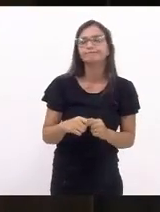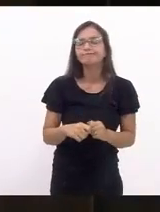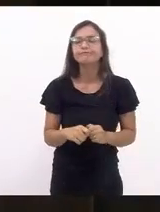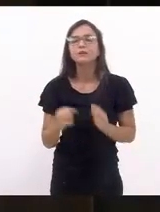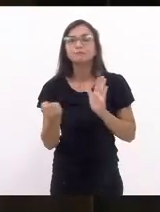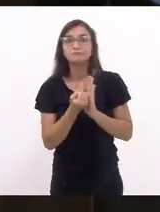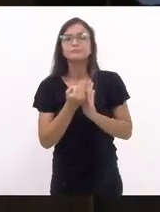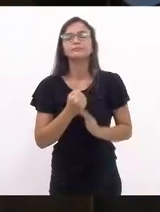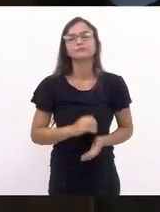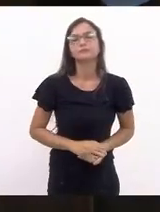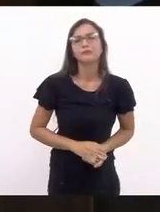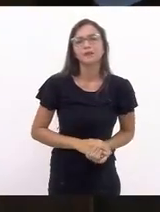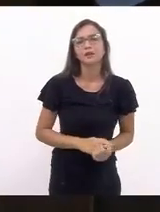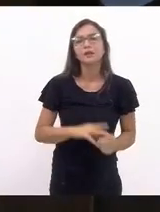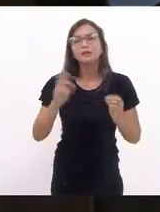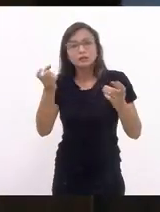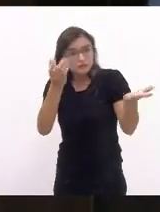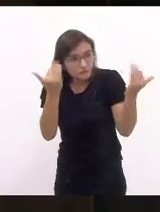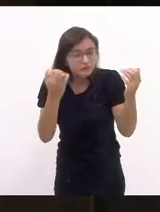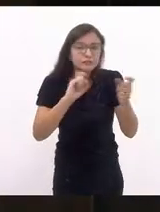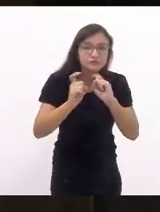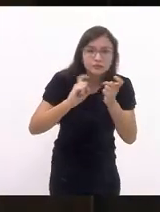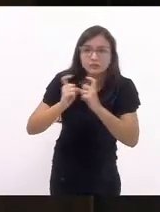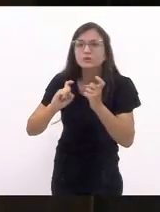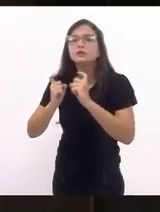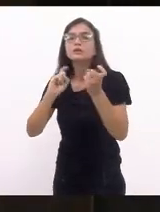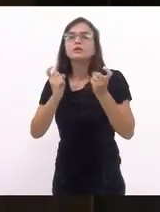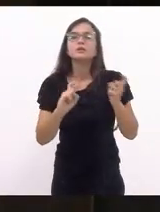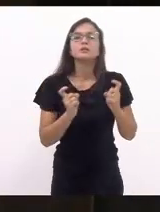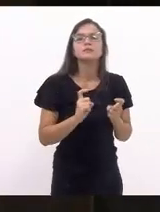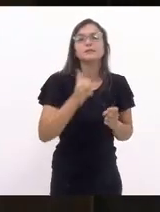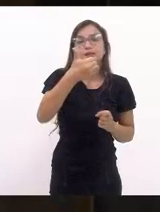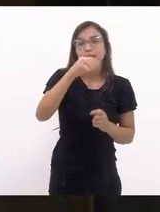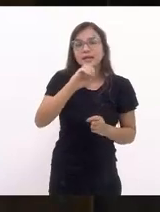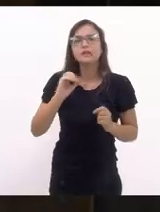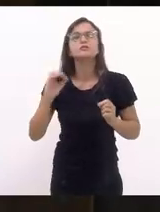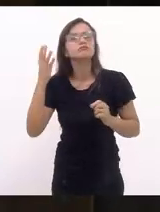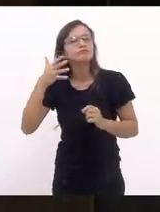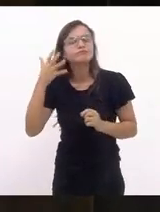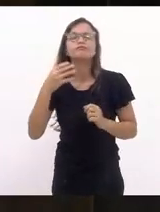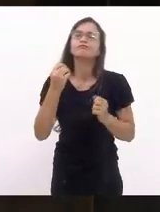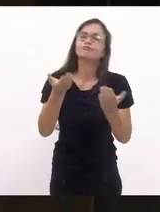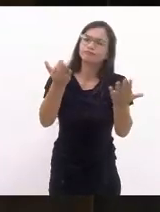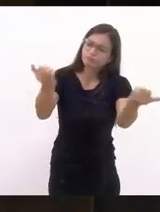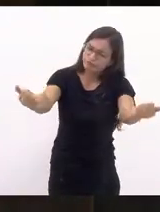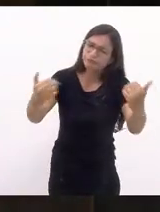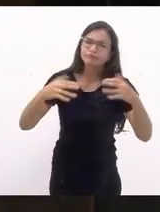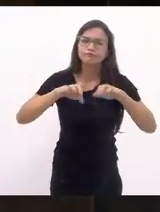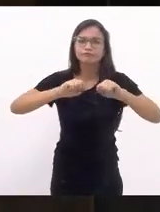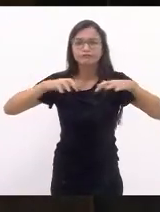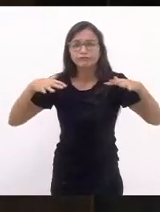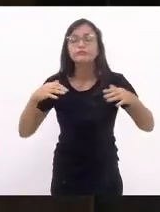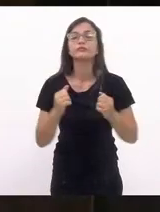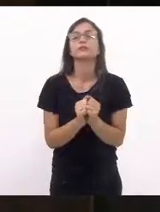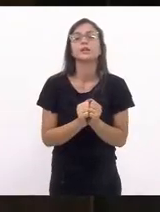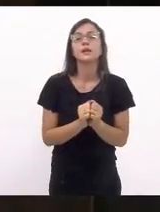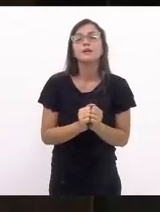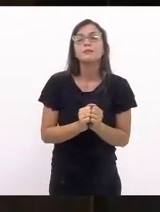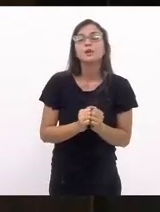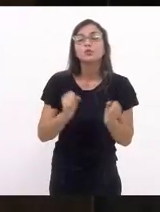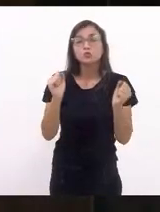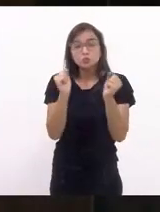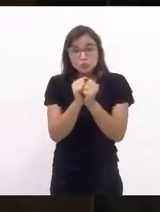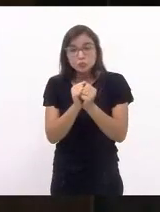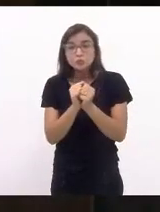esses atores e promover o fortalecimento do setor foram realizados 10 eventos junto com o sebrae-rj foi